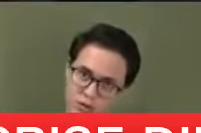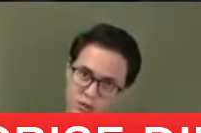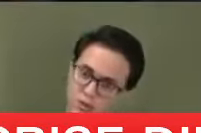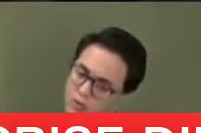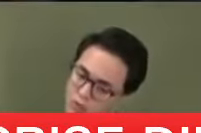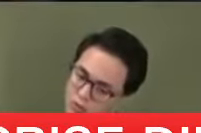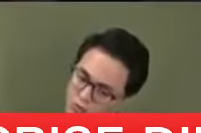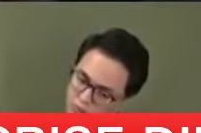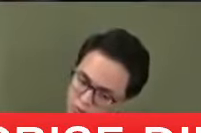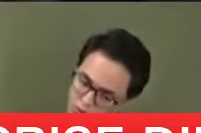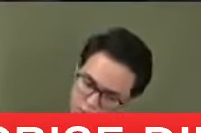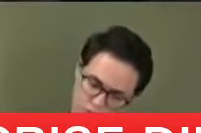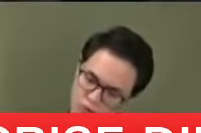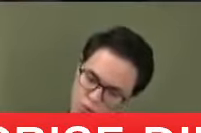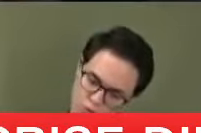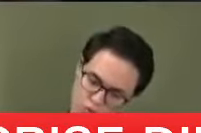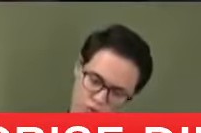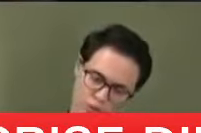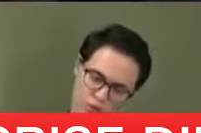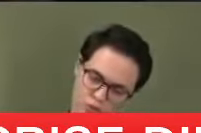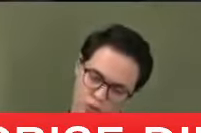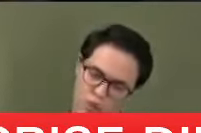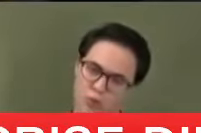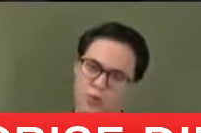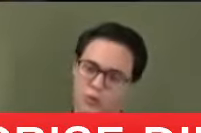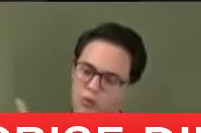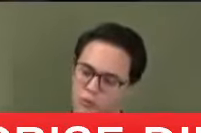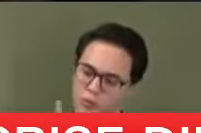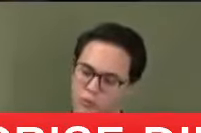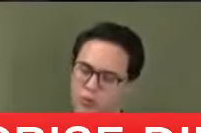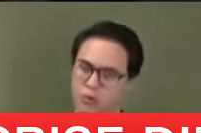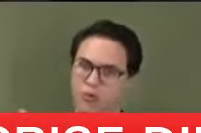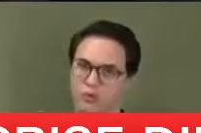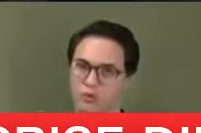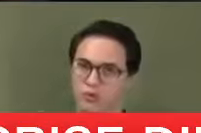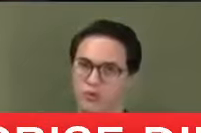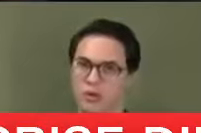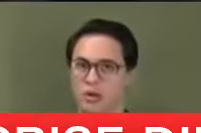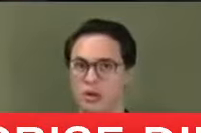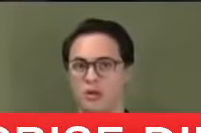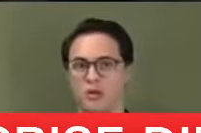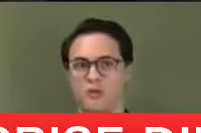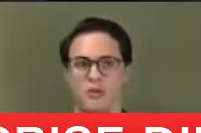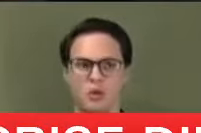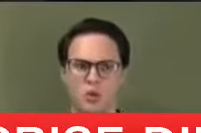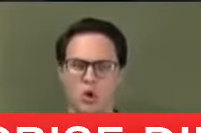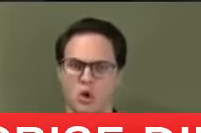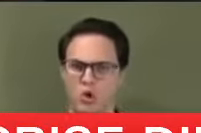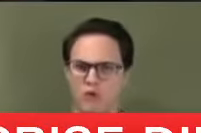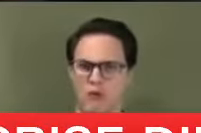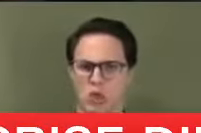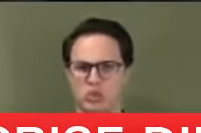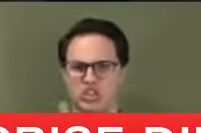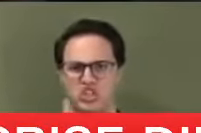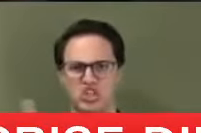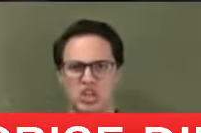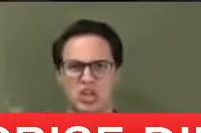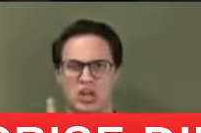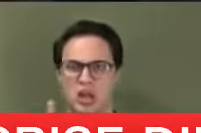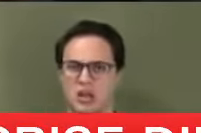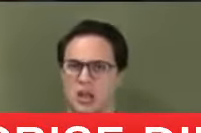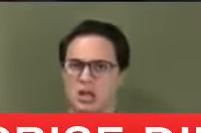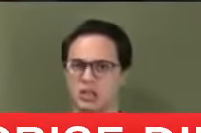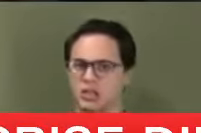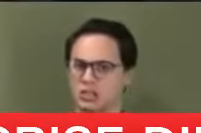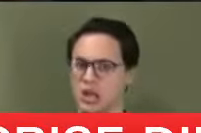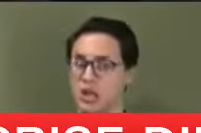nós respeitamos, não confunda o povo judeu com esse governo de direita sionista de Israel. Não confunda.